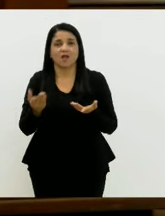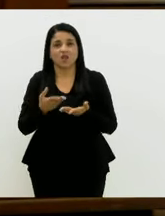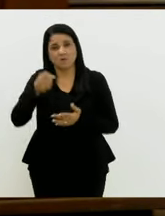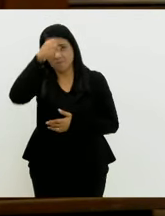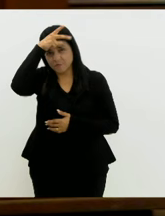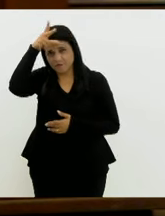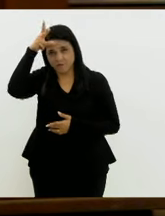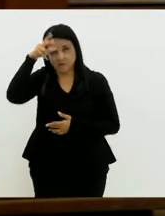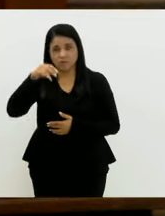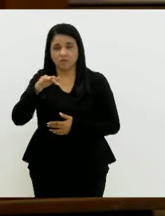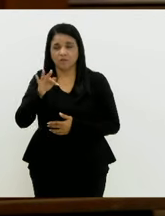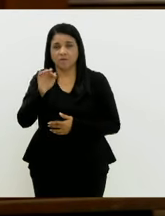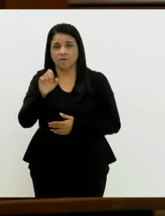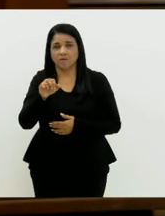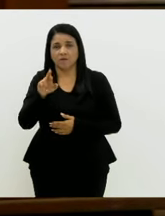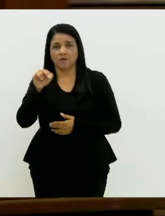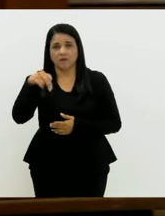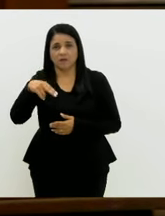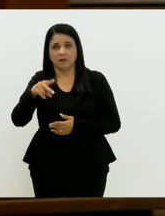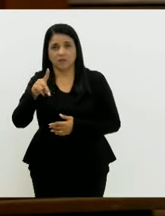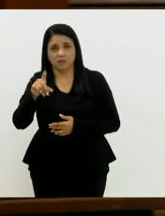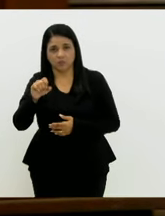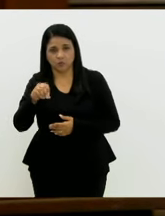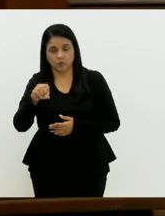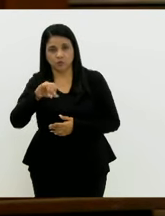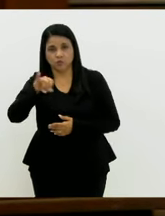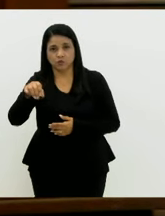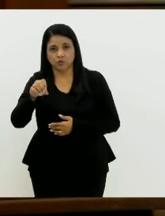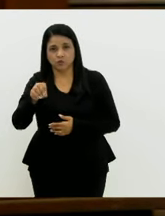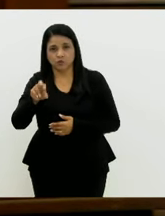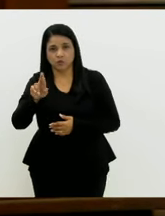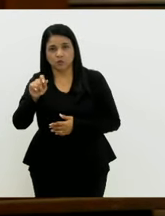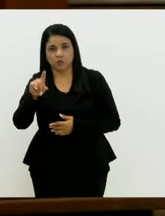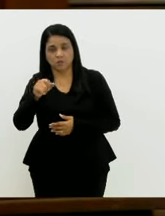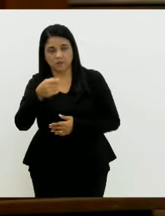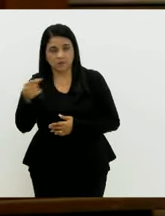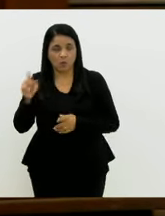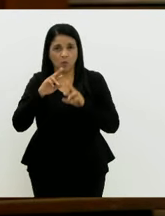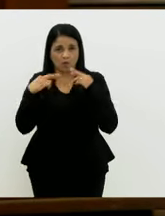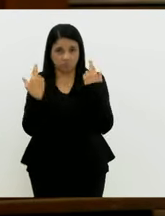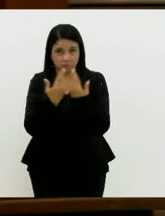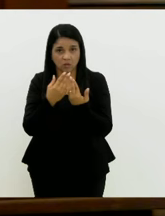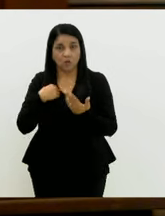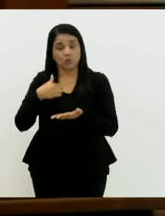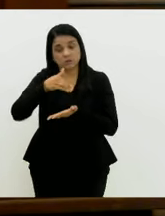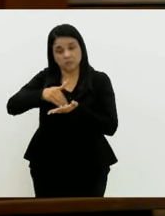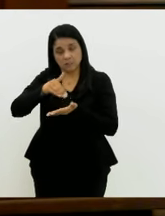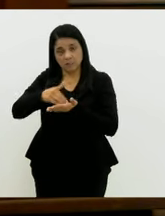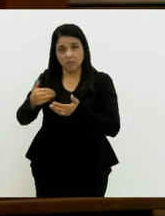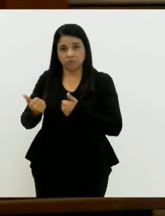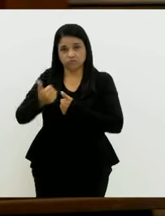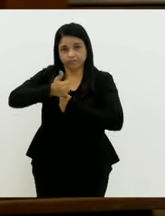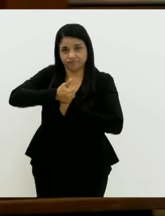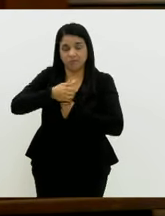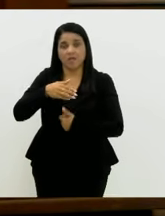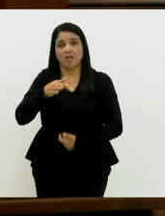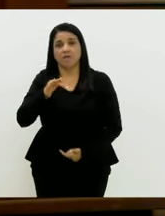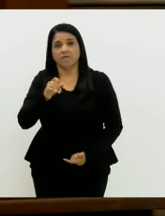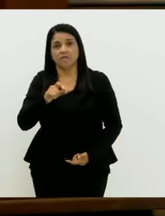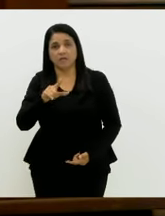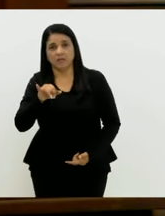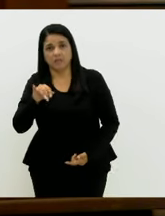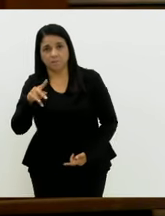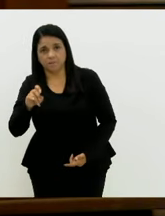fez uma reunião muito dura, onde o subsecretário de Estado, Felipe Peixoto, subsecretário,